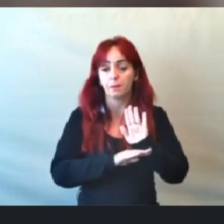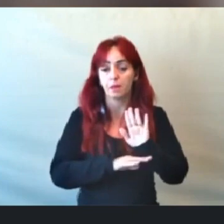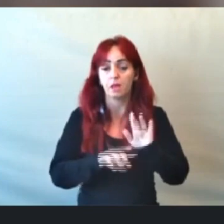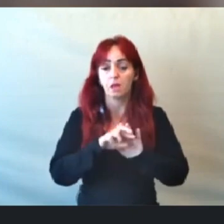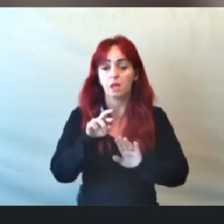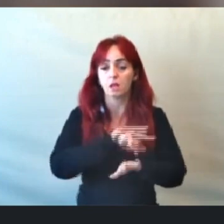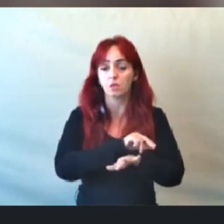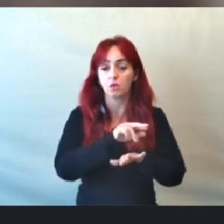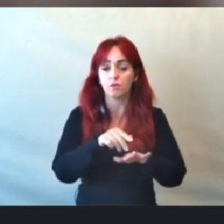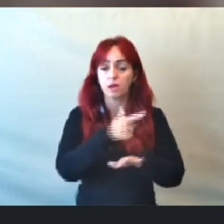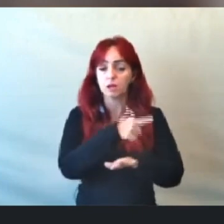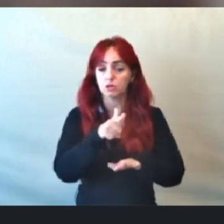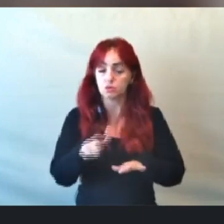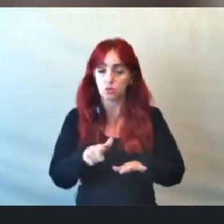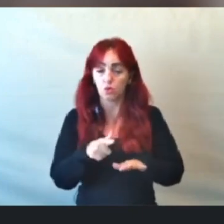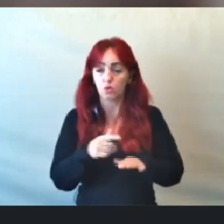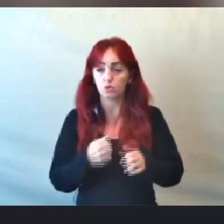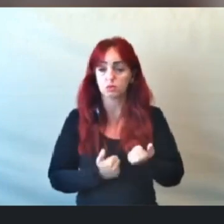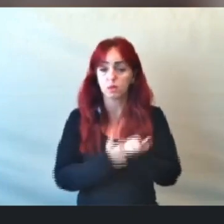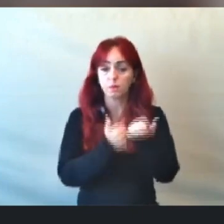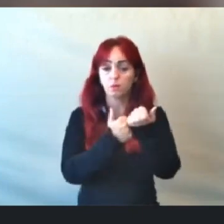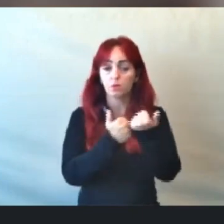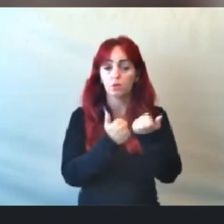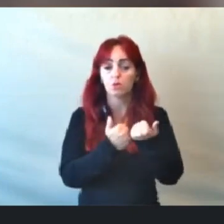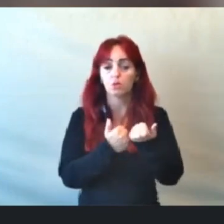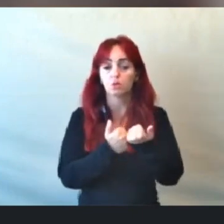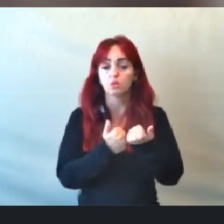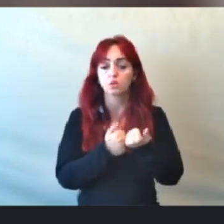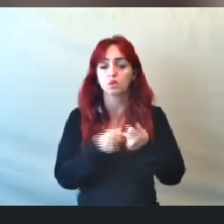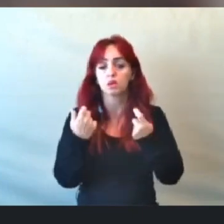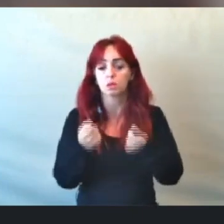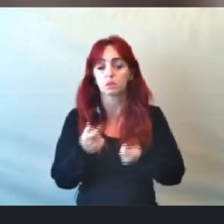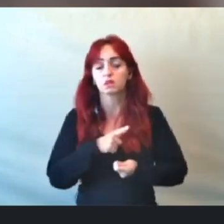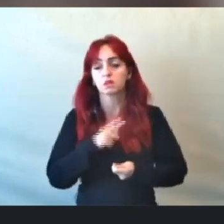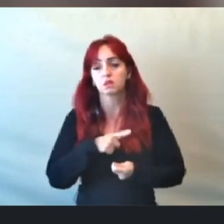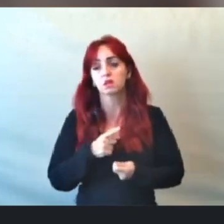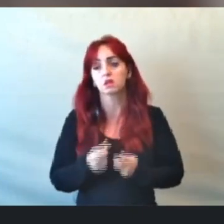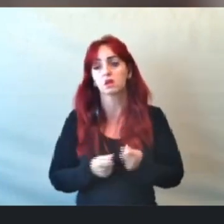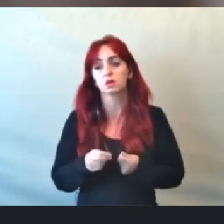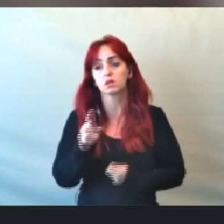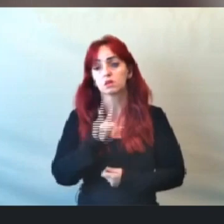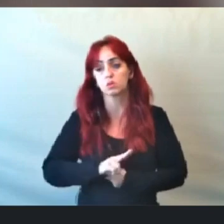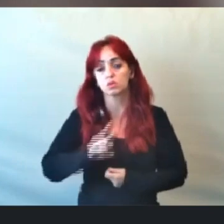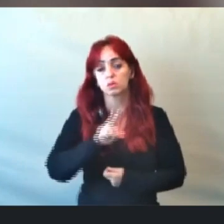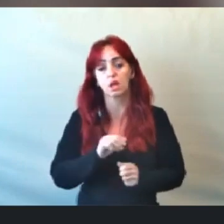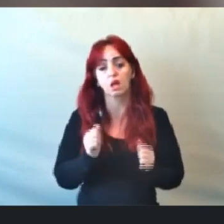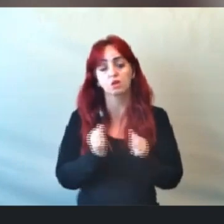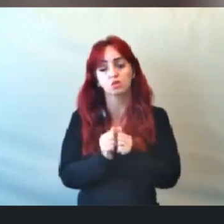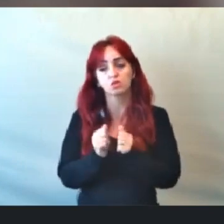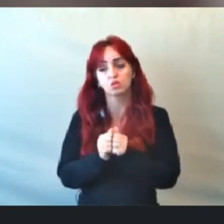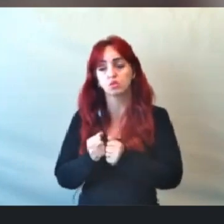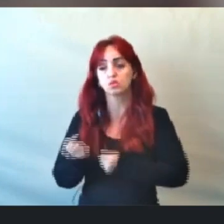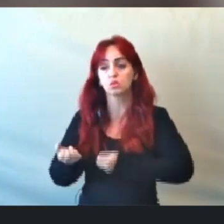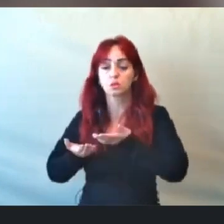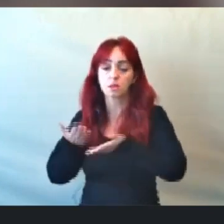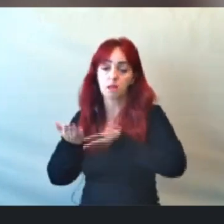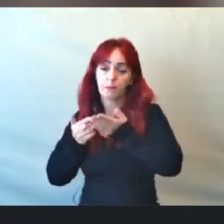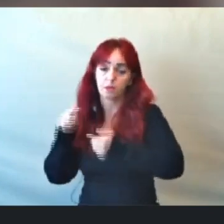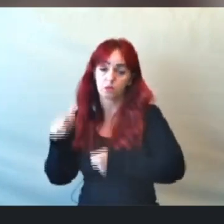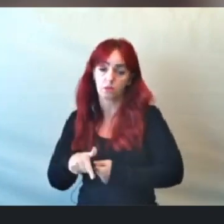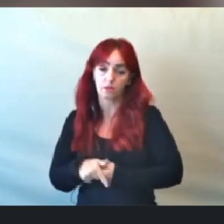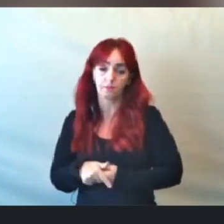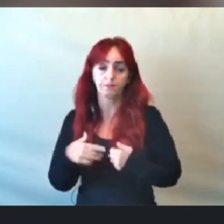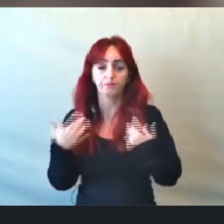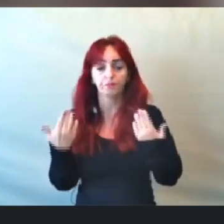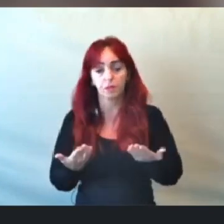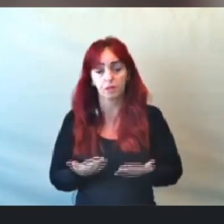que deveriam estar sendo tomadas juntamente a esse tratamento. Então, resumindo, o tratamento tem